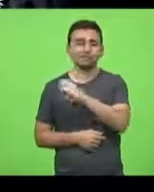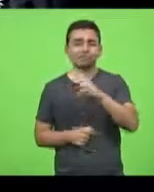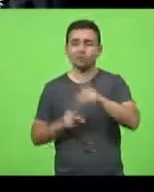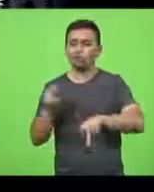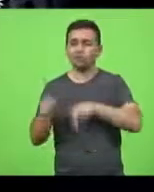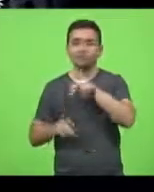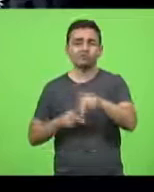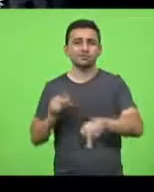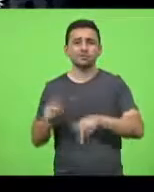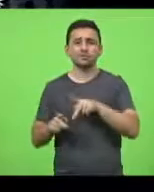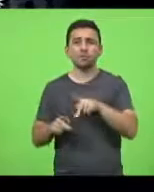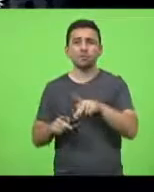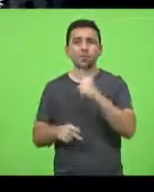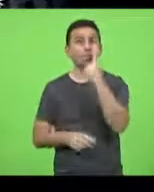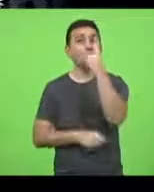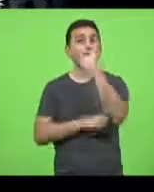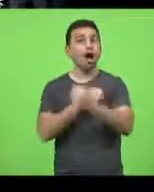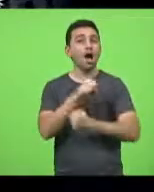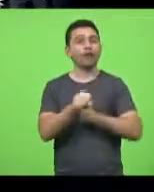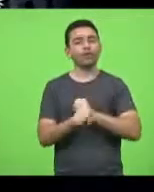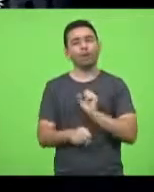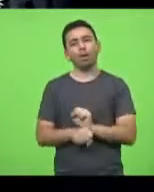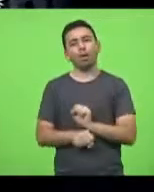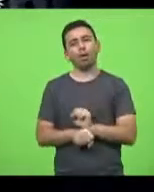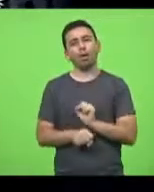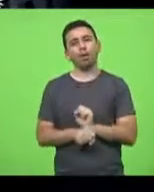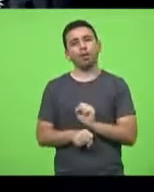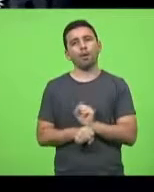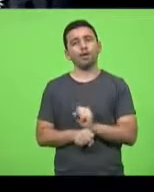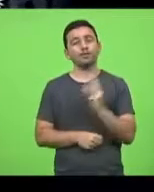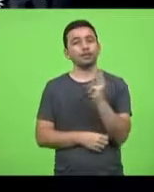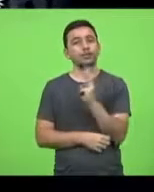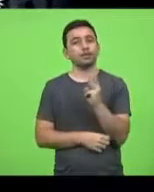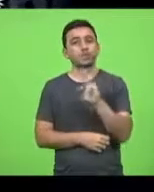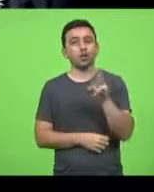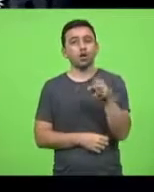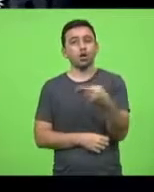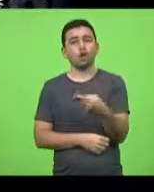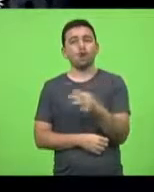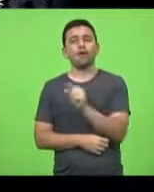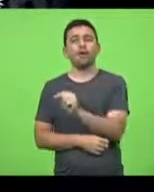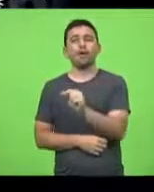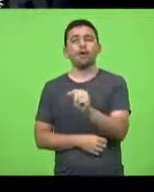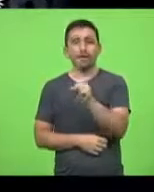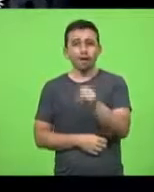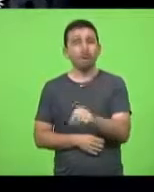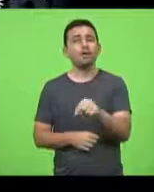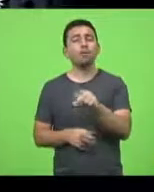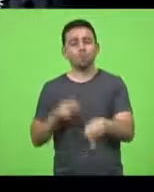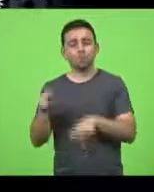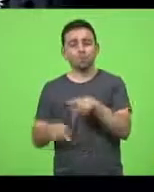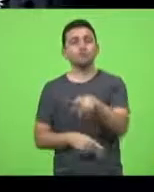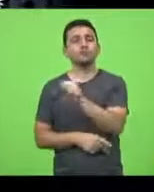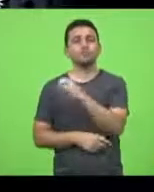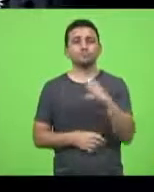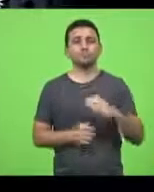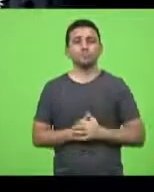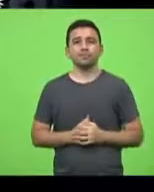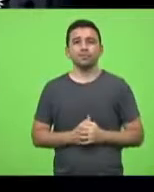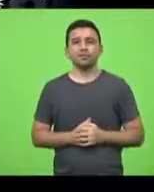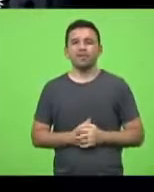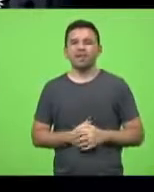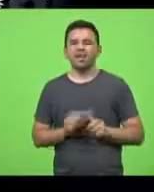ano de aniversário dos 33 milhões de reais foram os catarinenses. E esse bolo